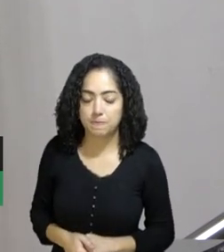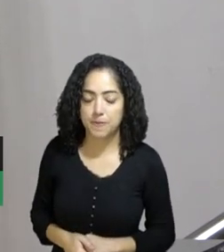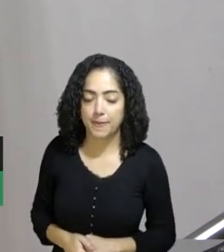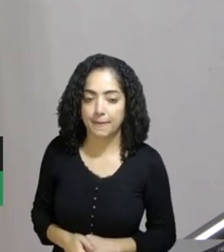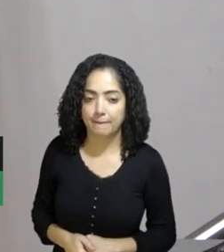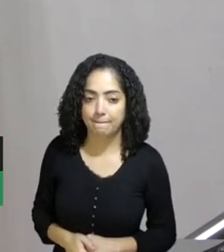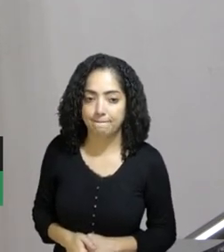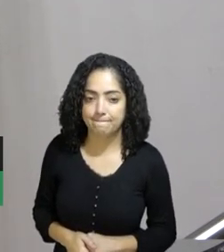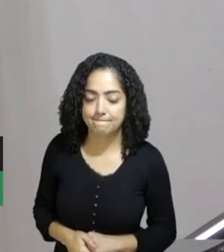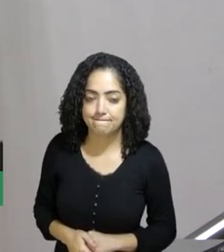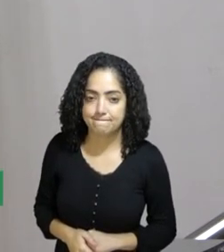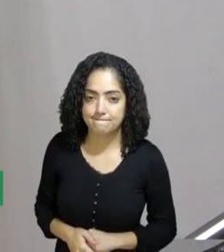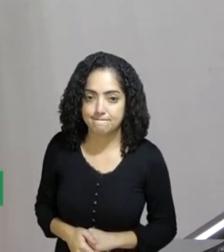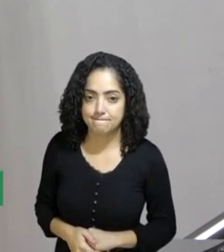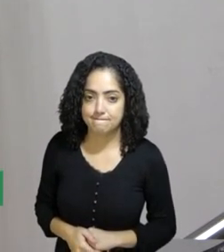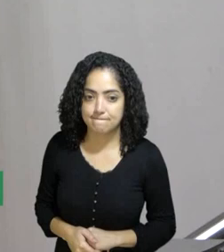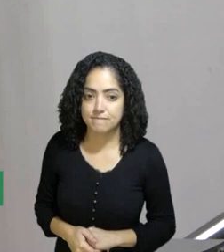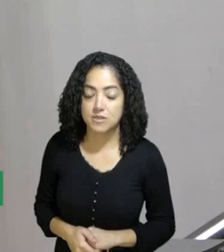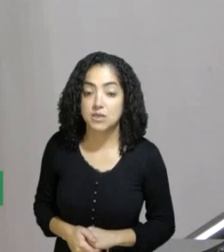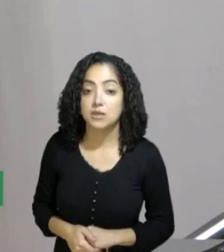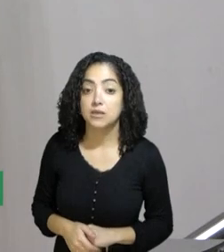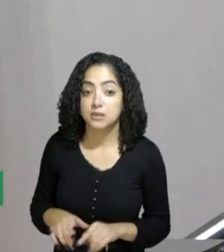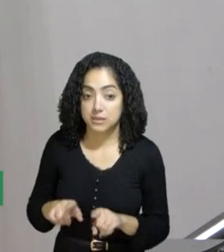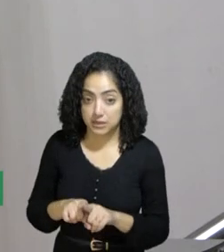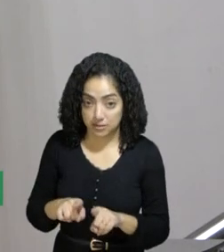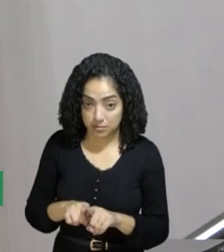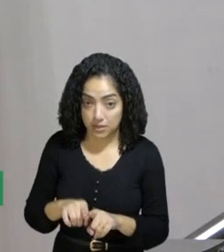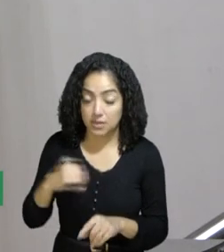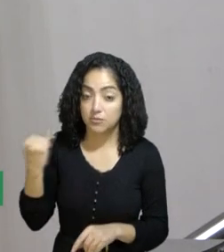Mais 30 segundos, deputado. Faça igualmente